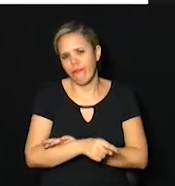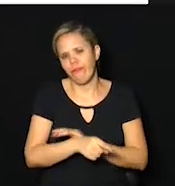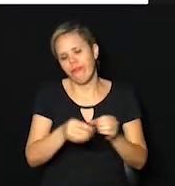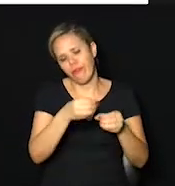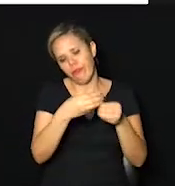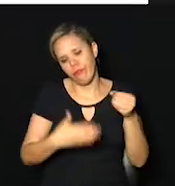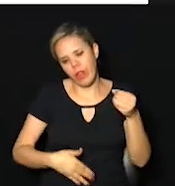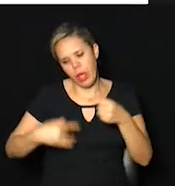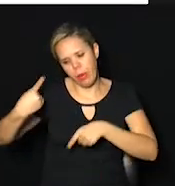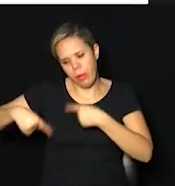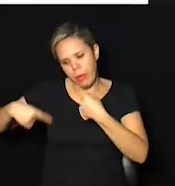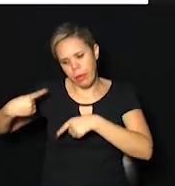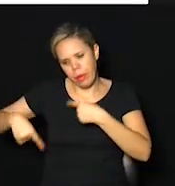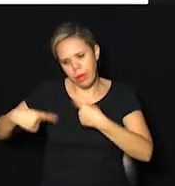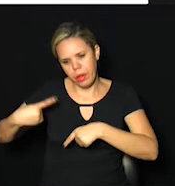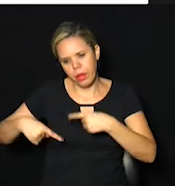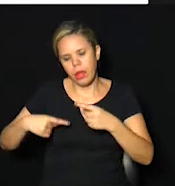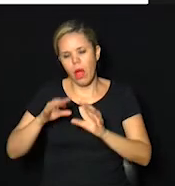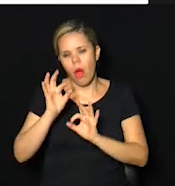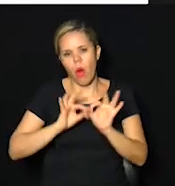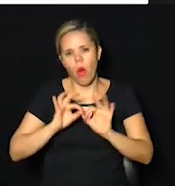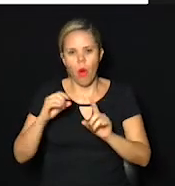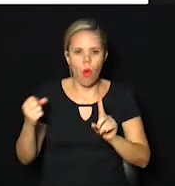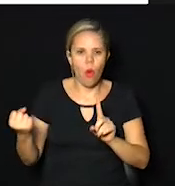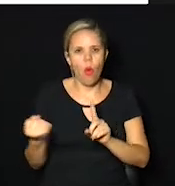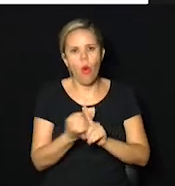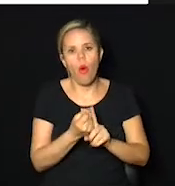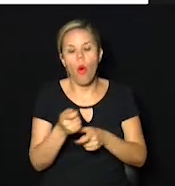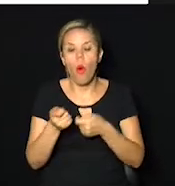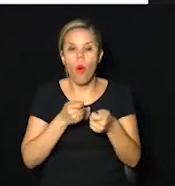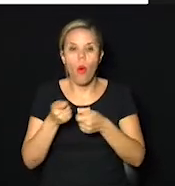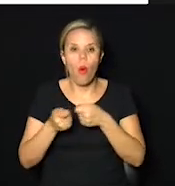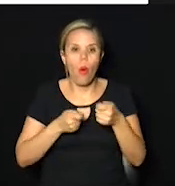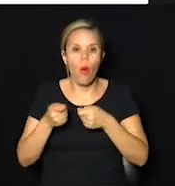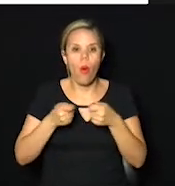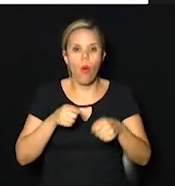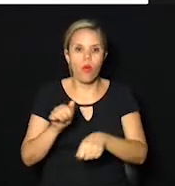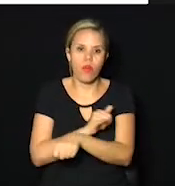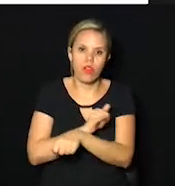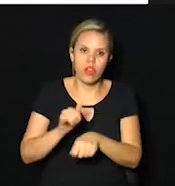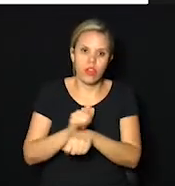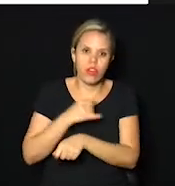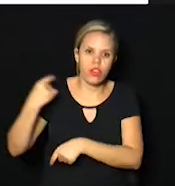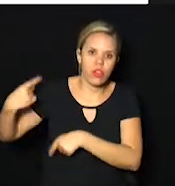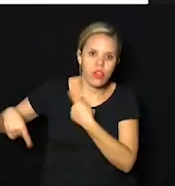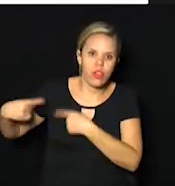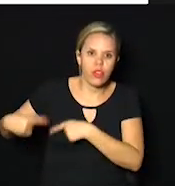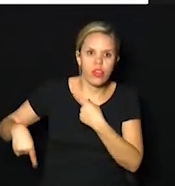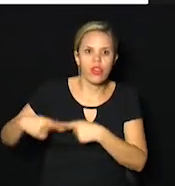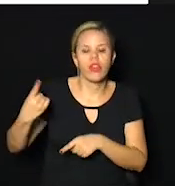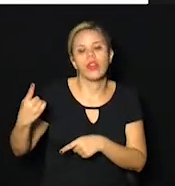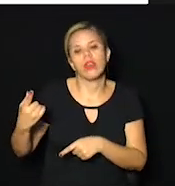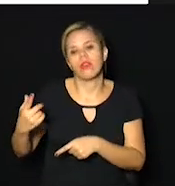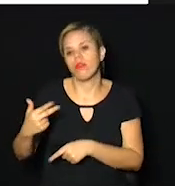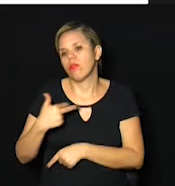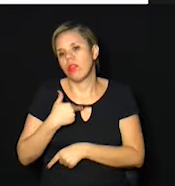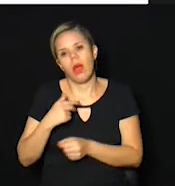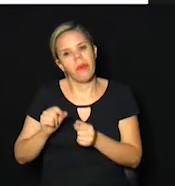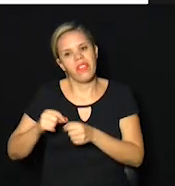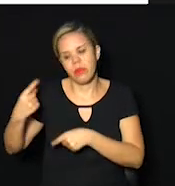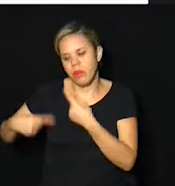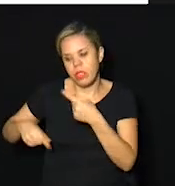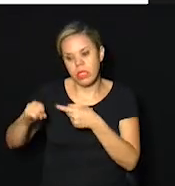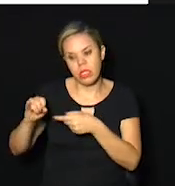de política e organização social, de equilíbrio públicos e estratégias na política, afinal não dá para fazer política sem